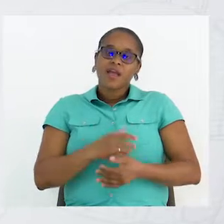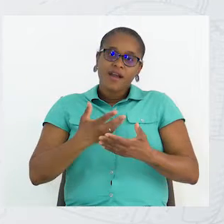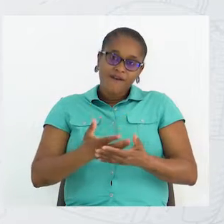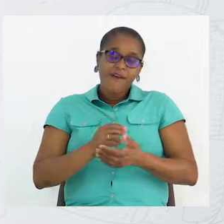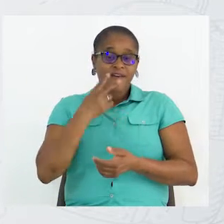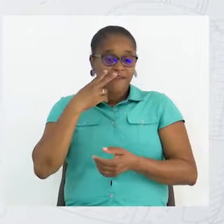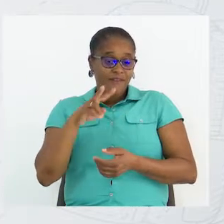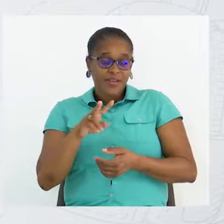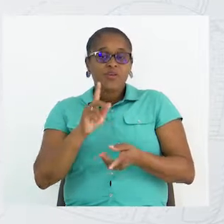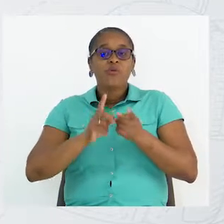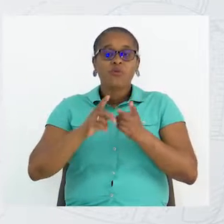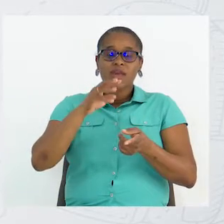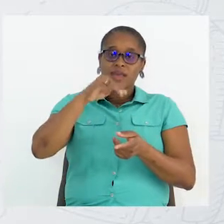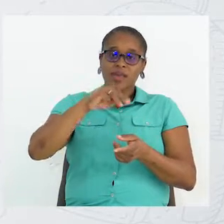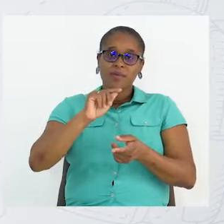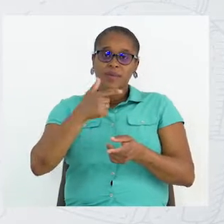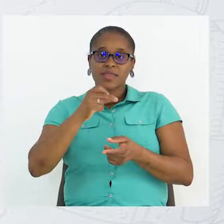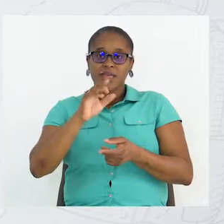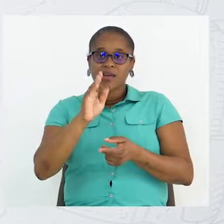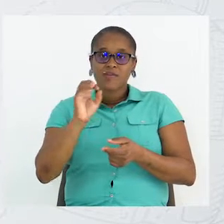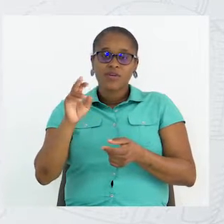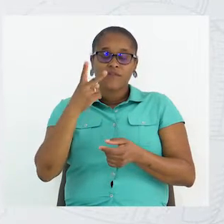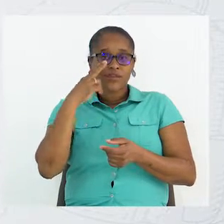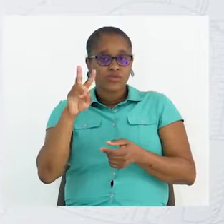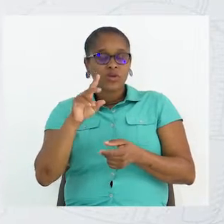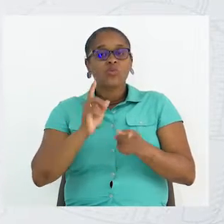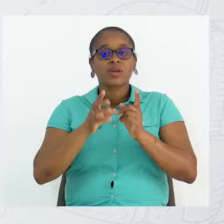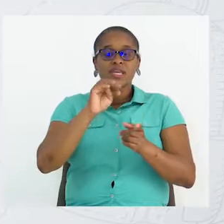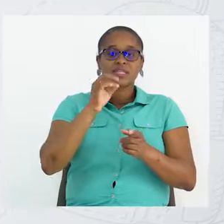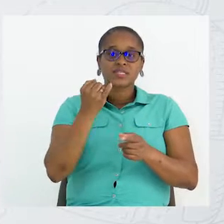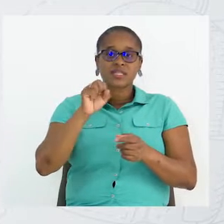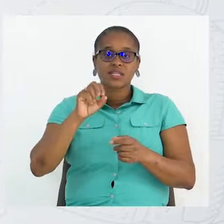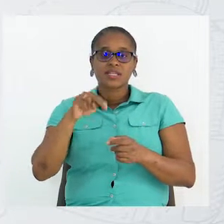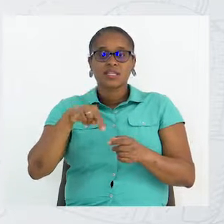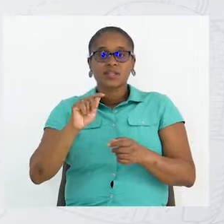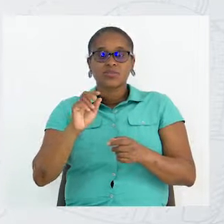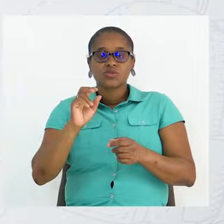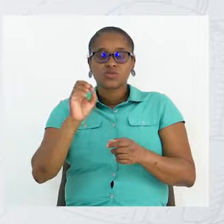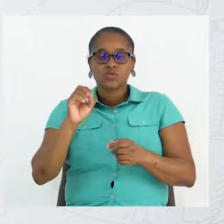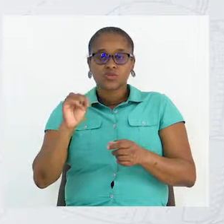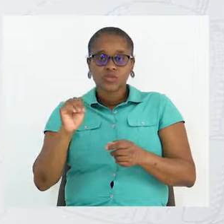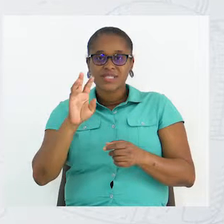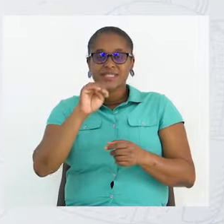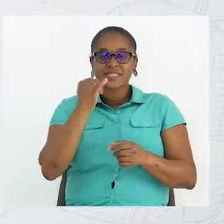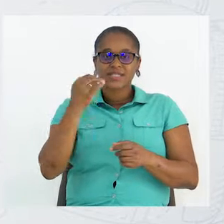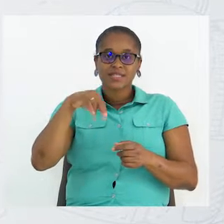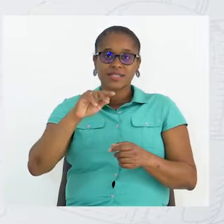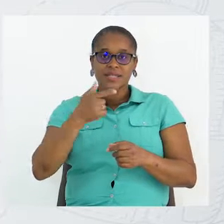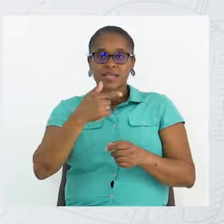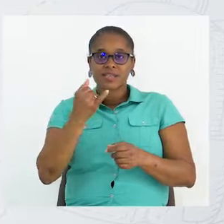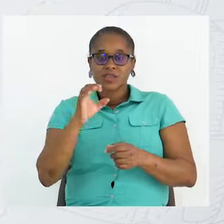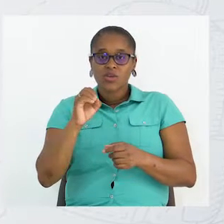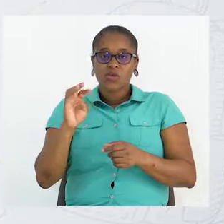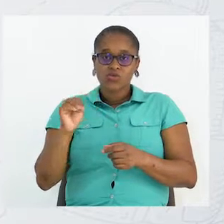Agora vejam o que são metáforas visuais e o que são signos cinéticos. Podem ver aqui,